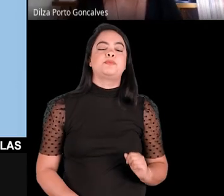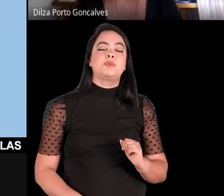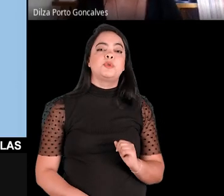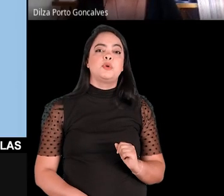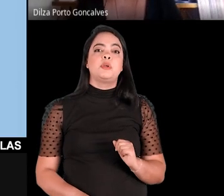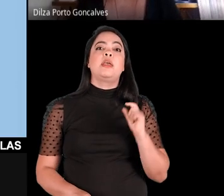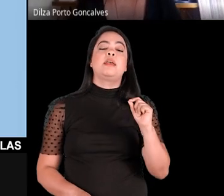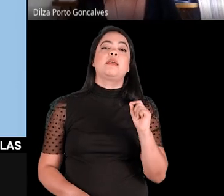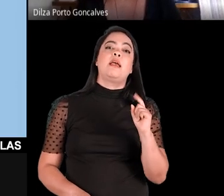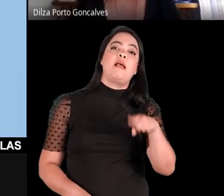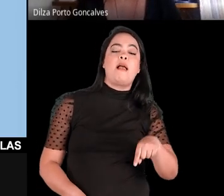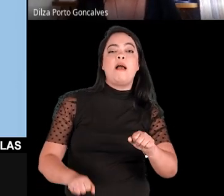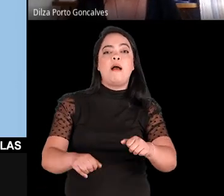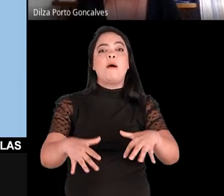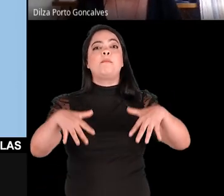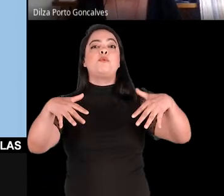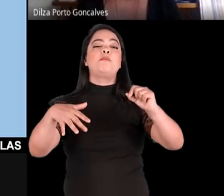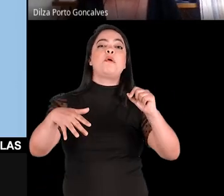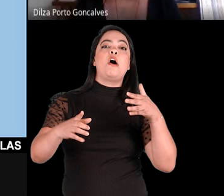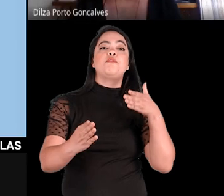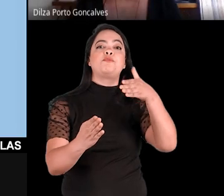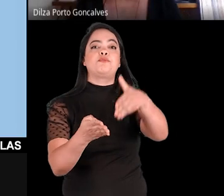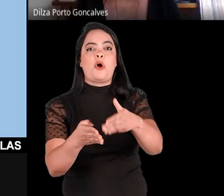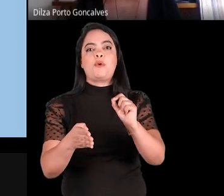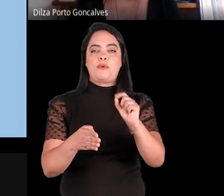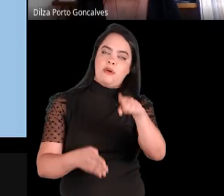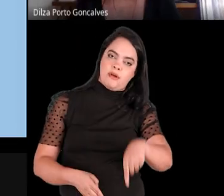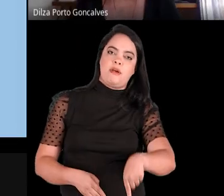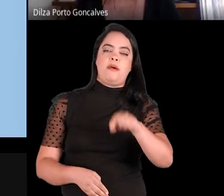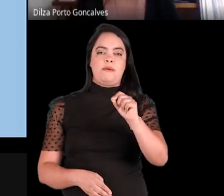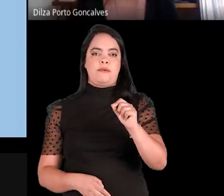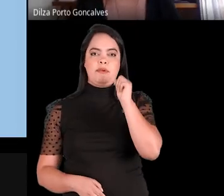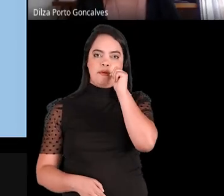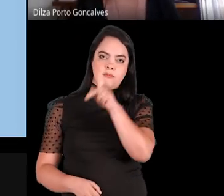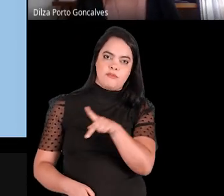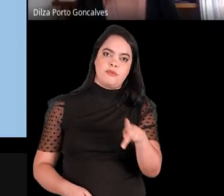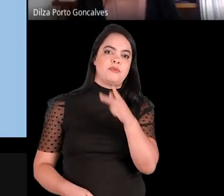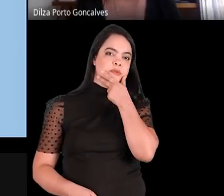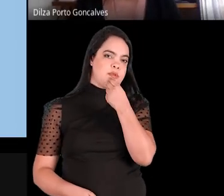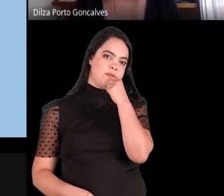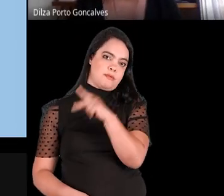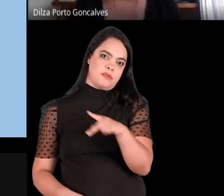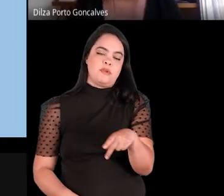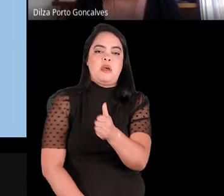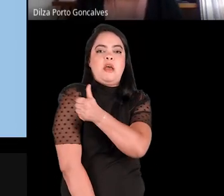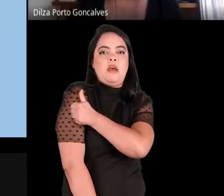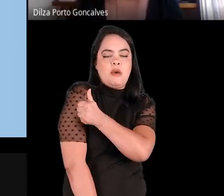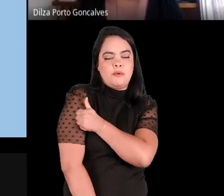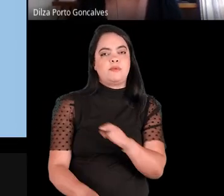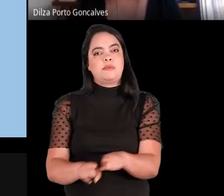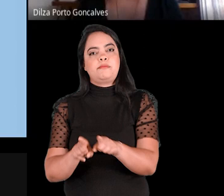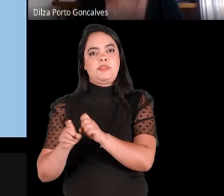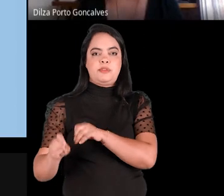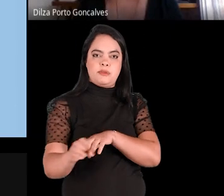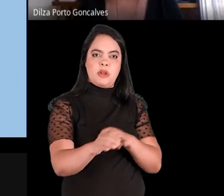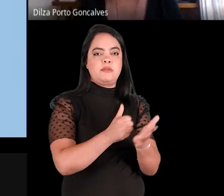O público-alvo do Portal do Bicentenário é constituído pelas professoras e professoras, pelas alunas e alunos da